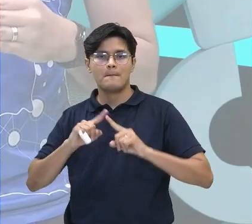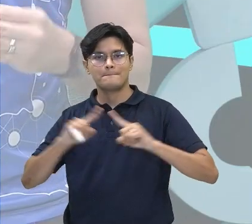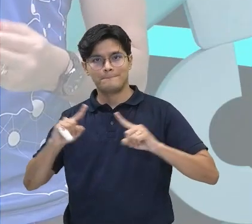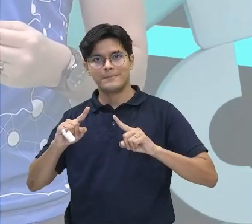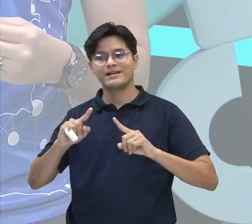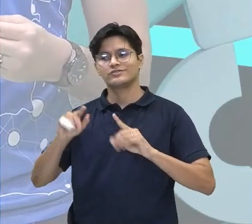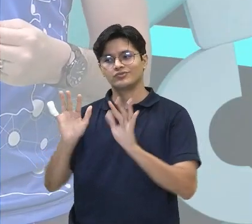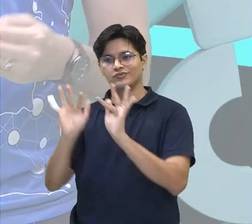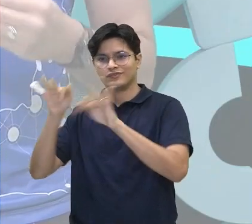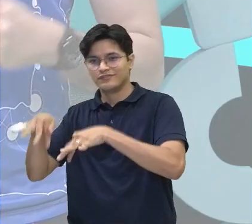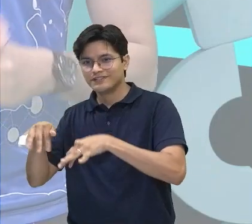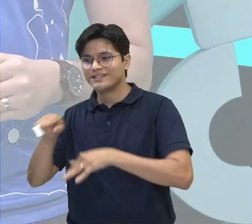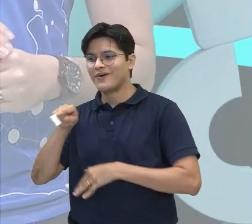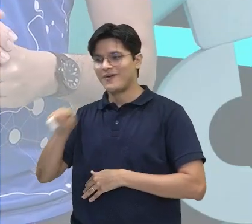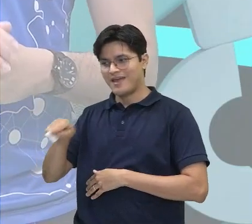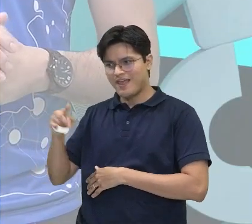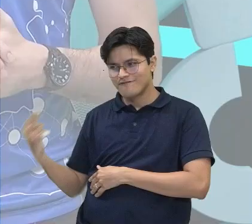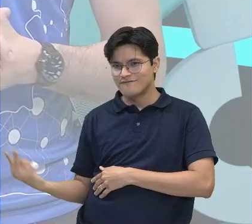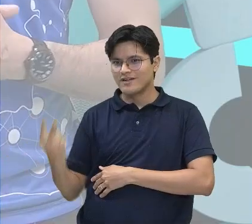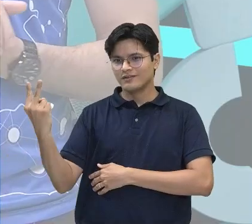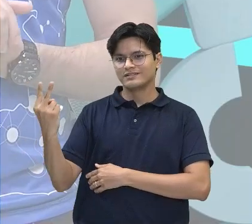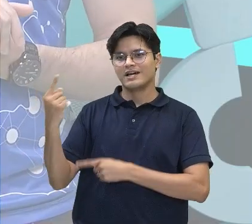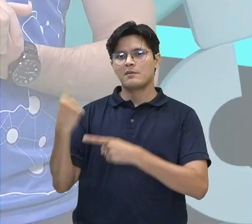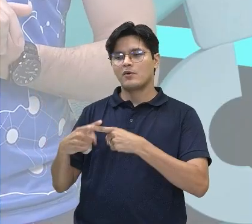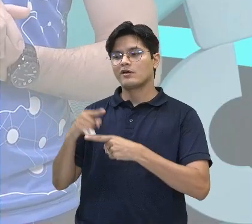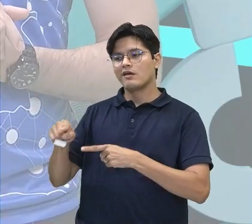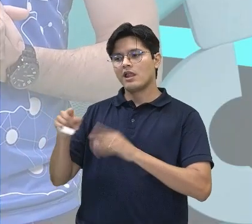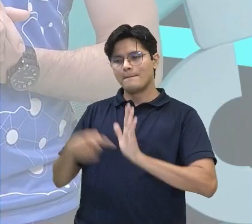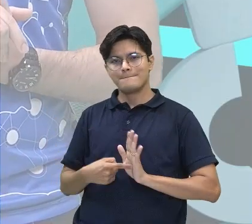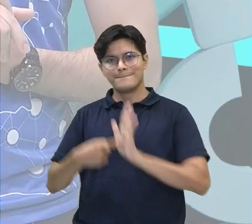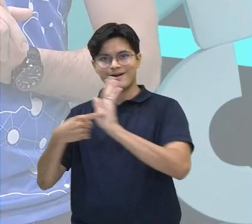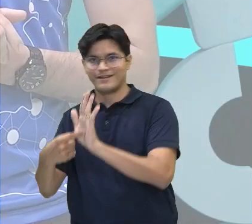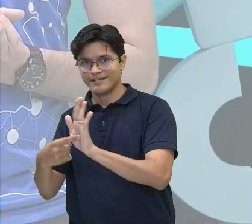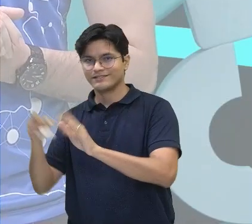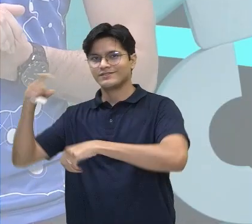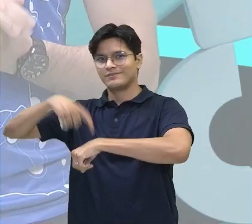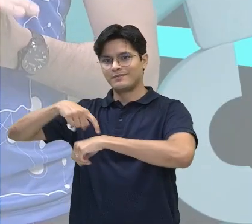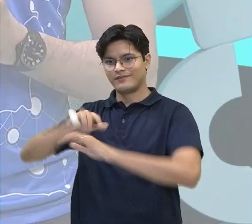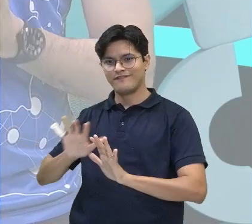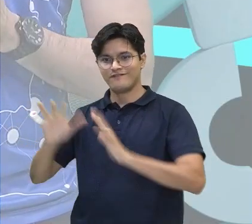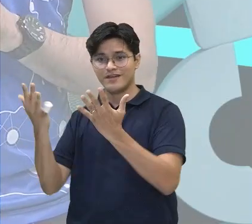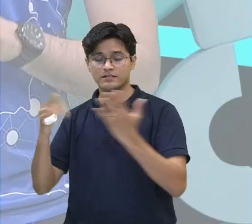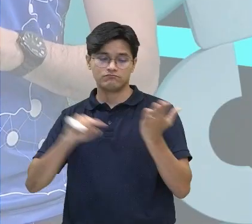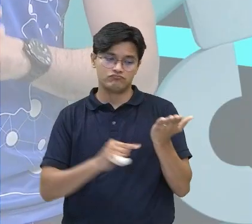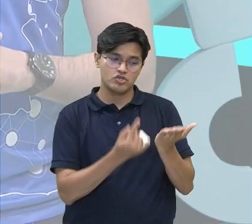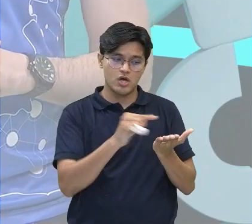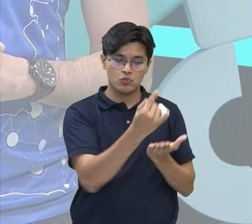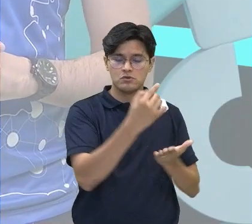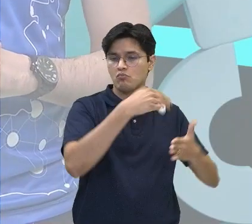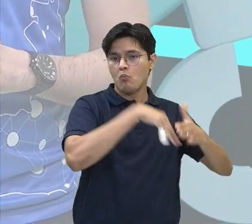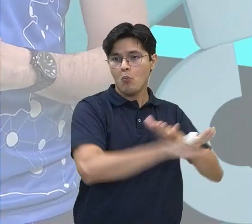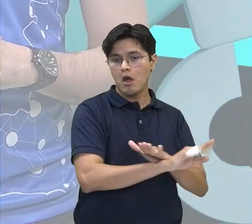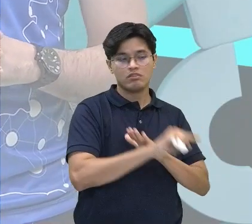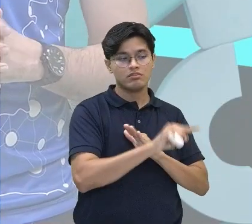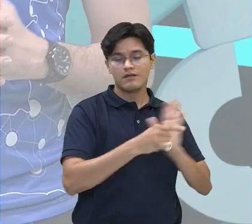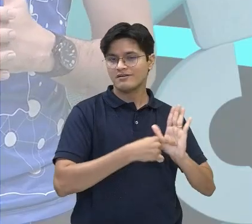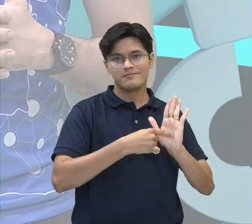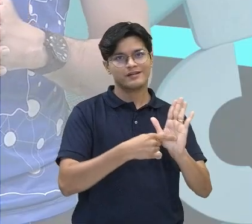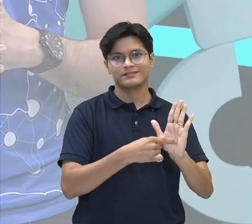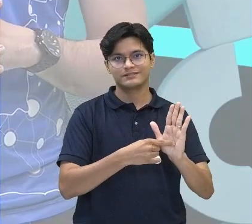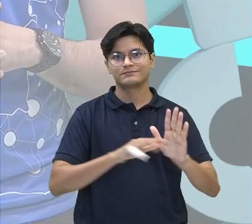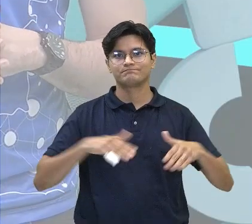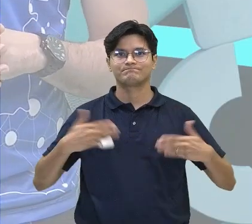É ela que vai aparecer e a agulha acaba ficando em segundo plano. Também temos mais sentimentos humanos,